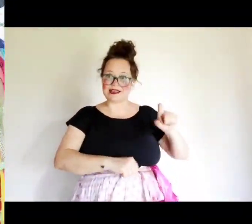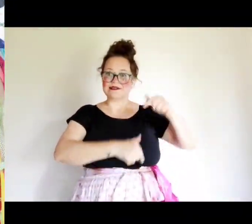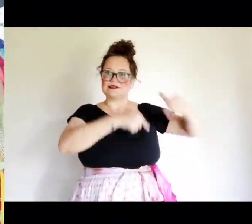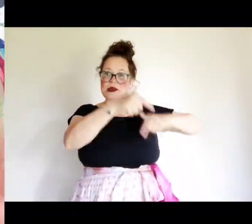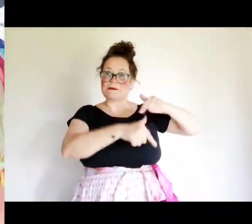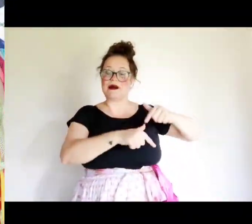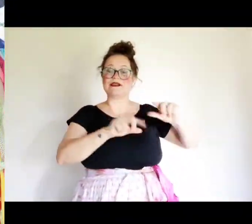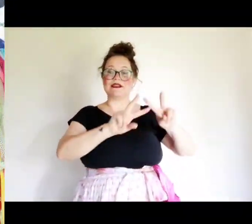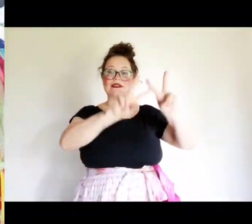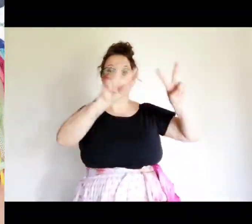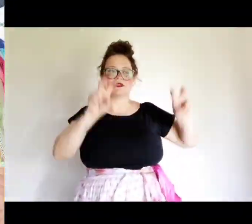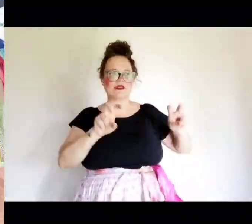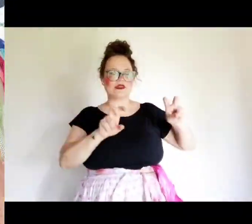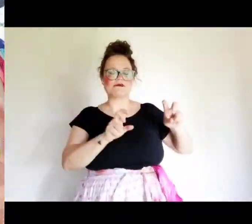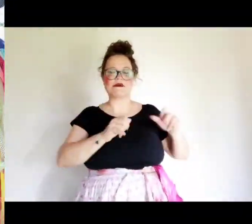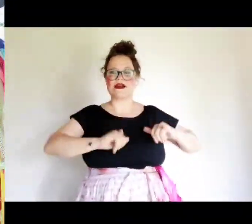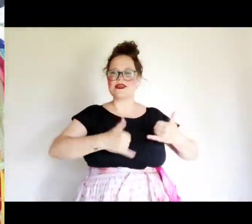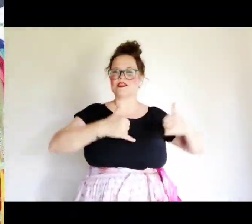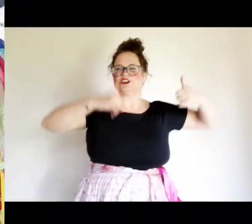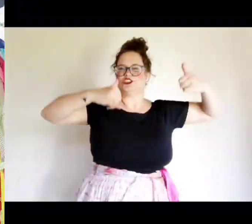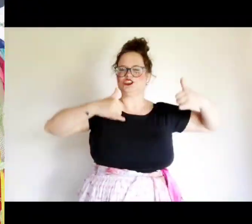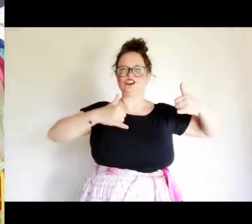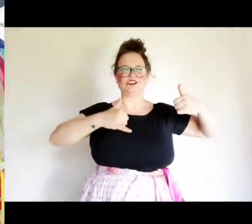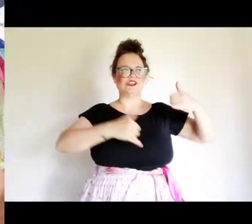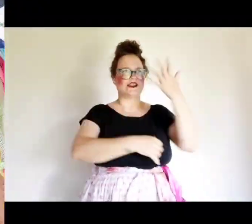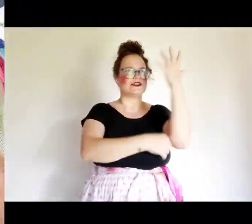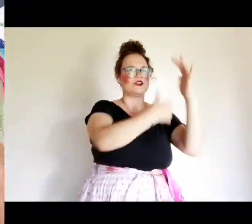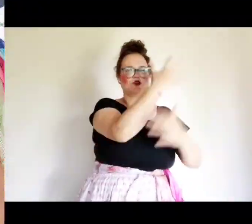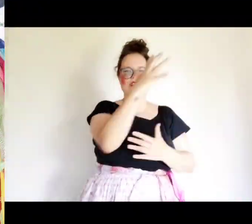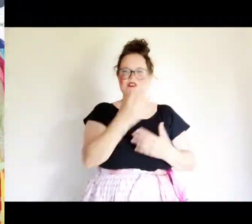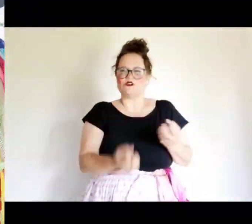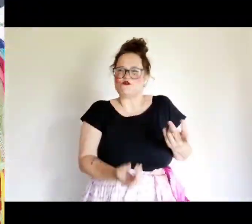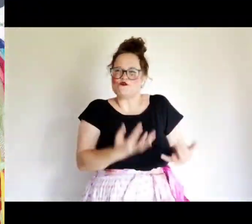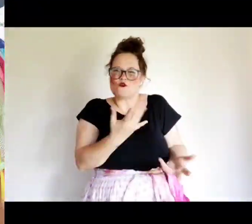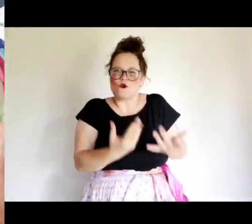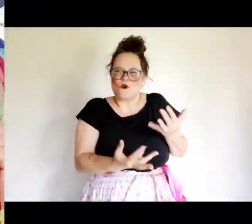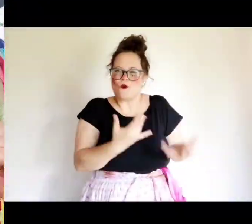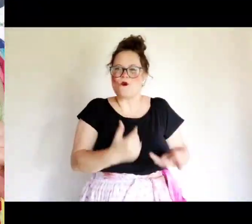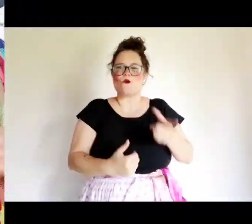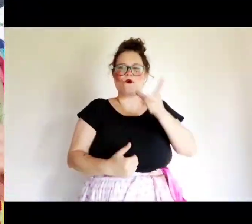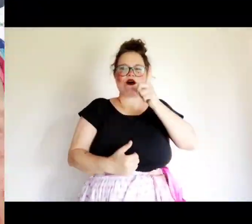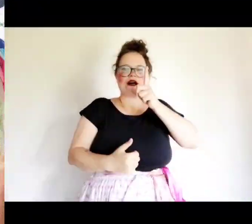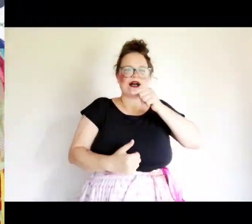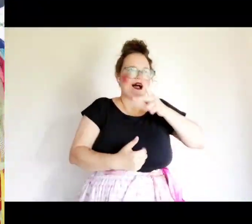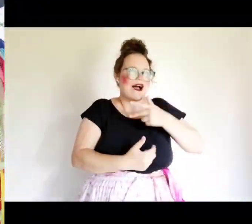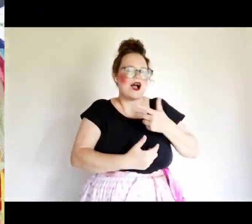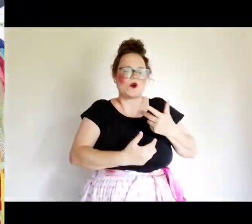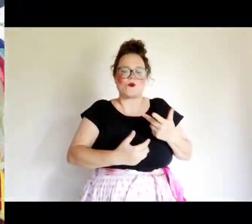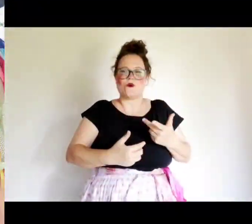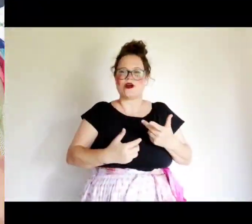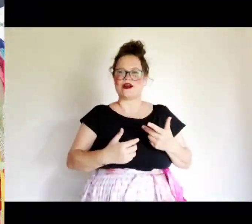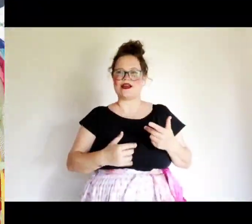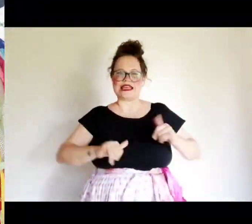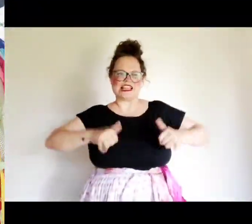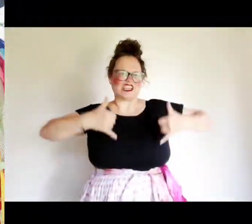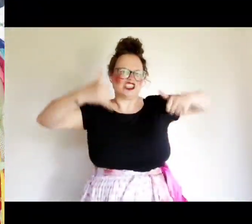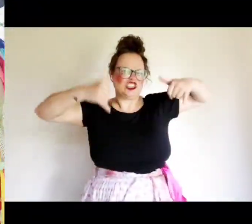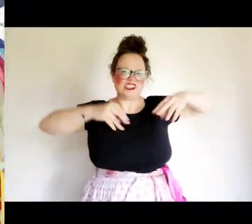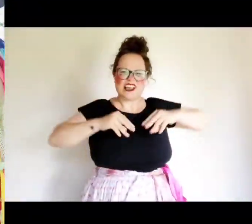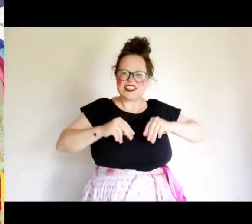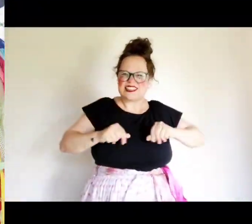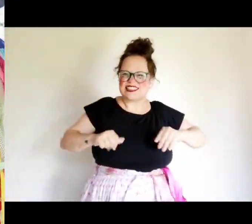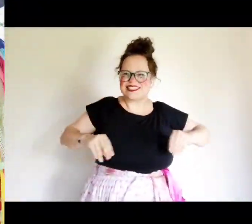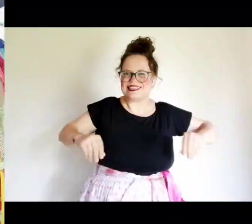natureza. Então trabalhou a energia do fogo no meu corpo, a energia da água, a energia do ar, a energia da terra